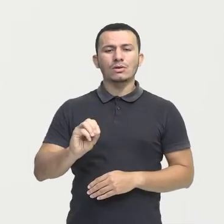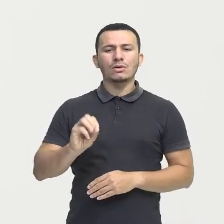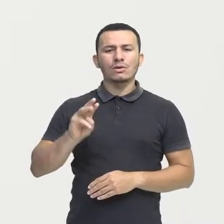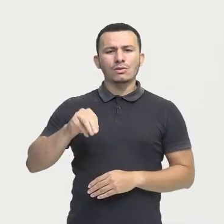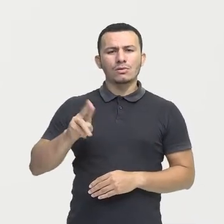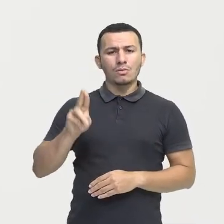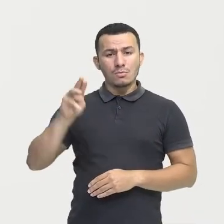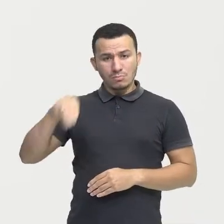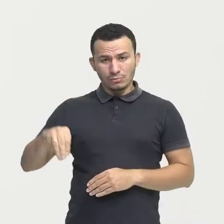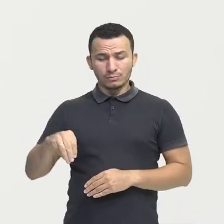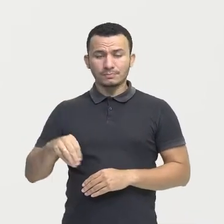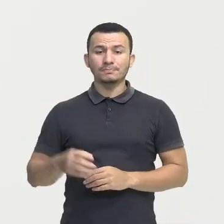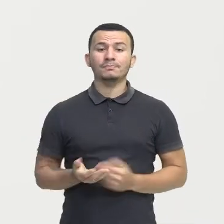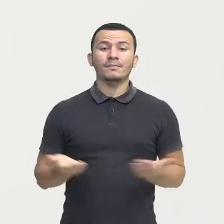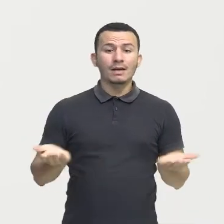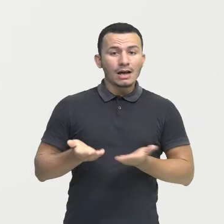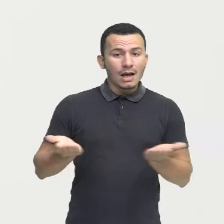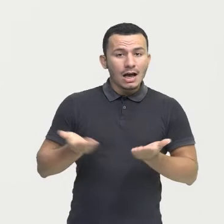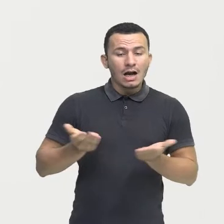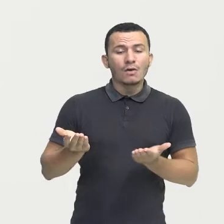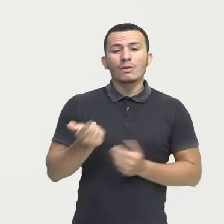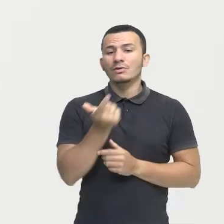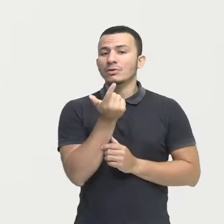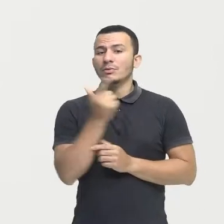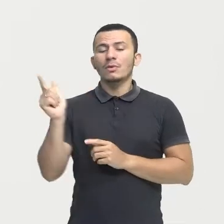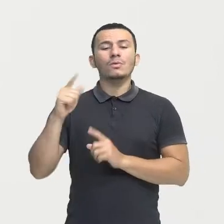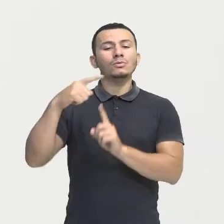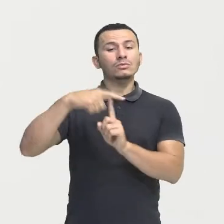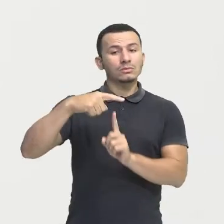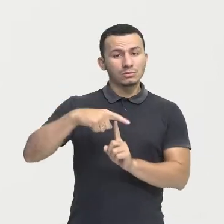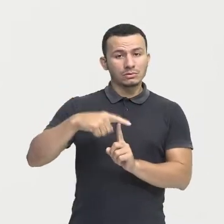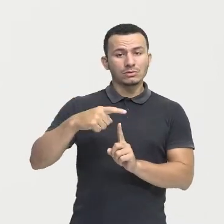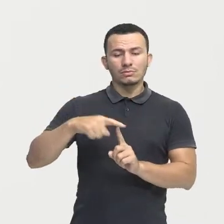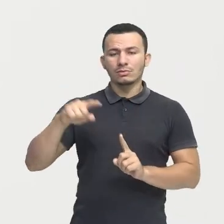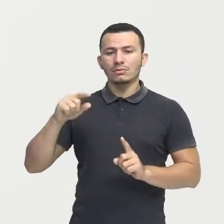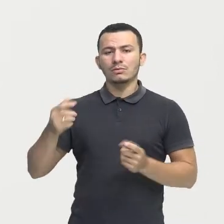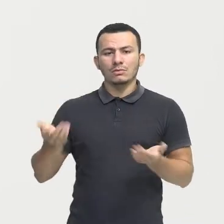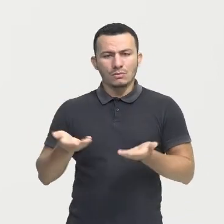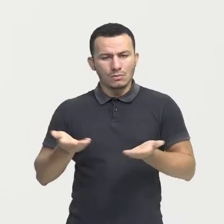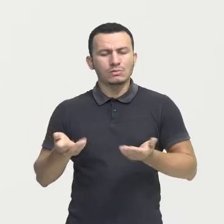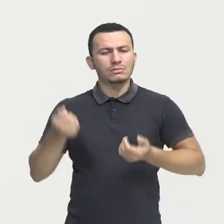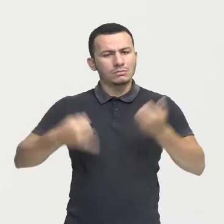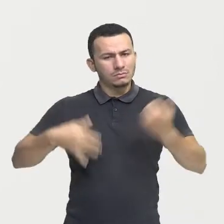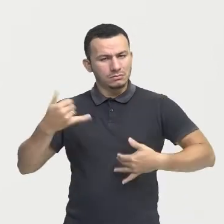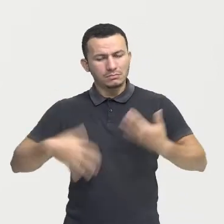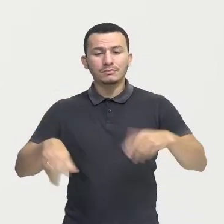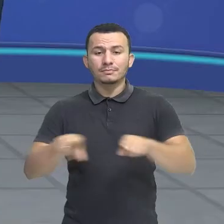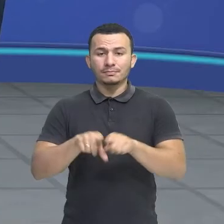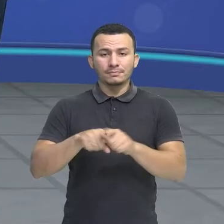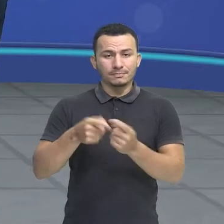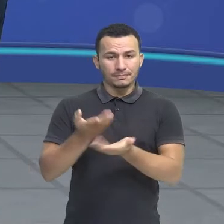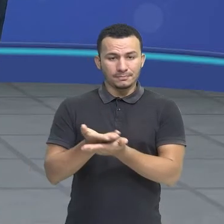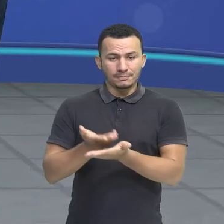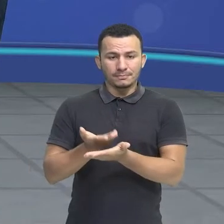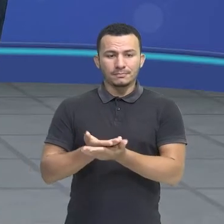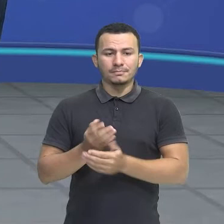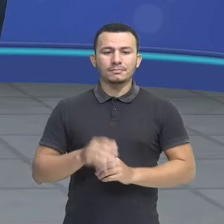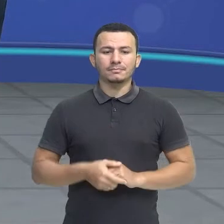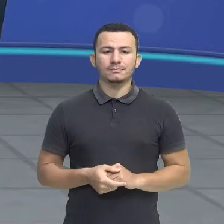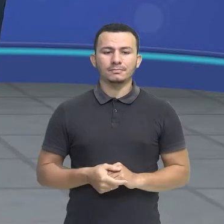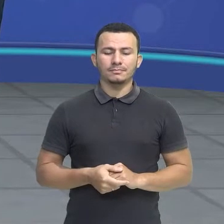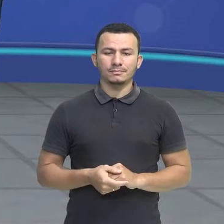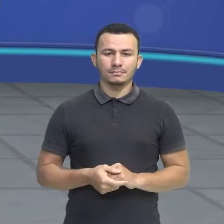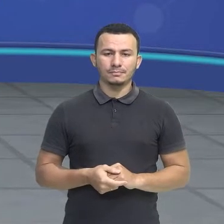vamos passar a pensar um pouco sobre o outro aspecto que nós tratamos também aqui, ó. Nós